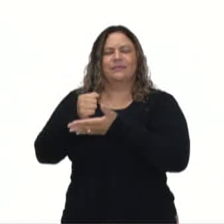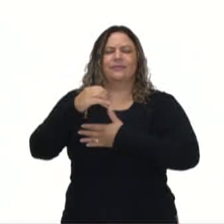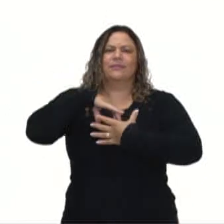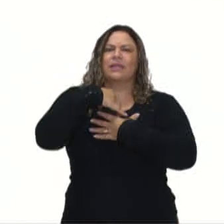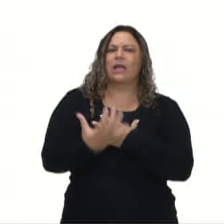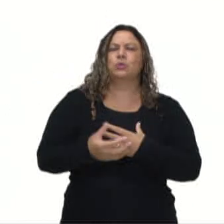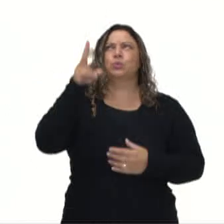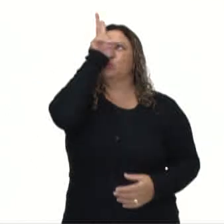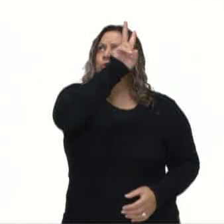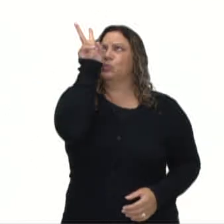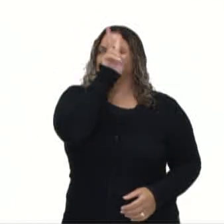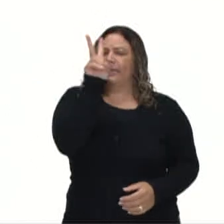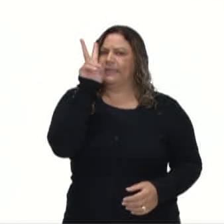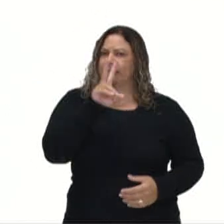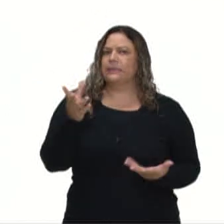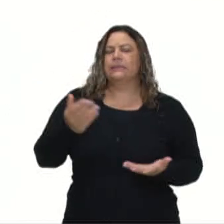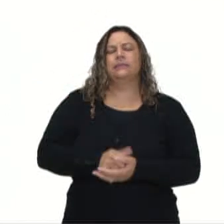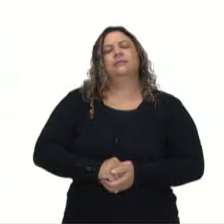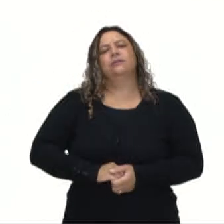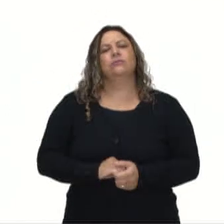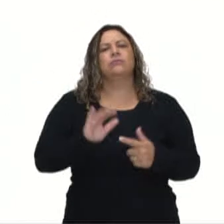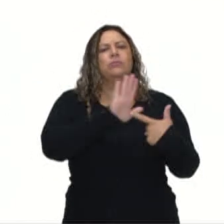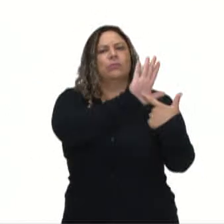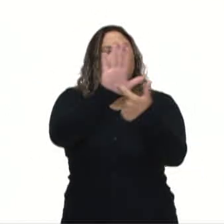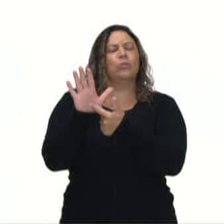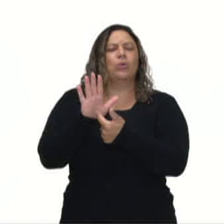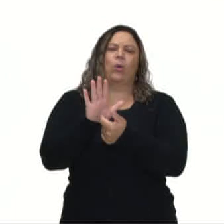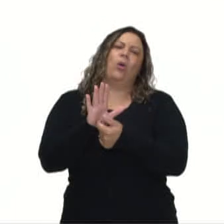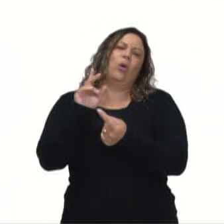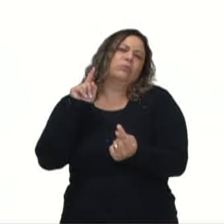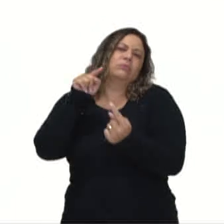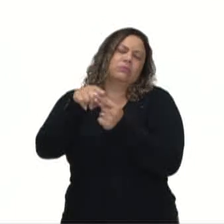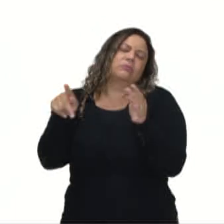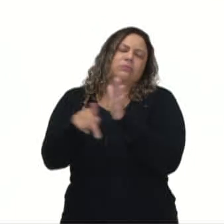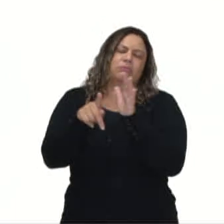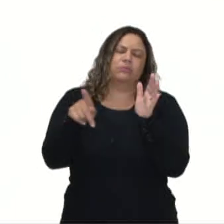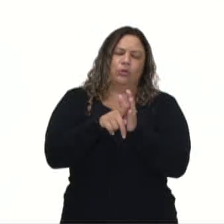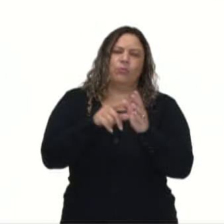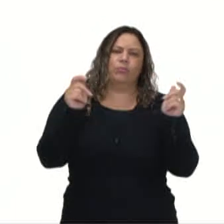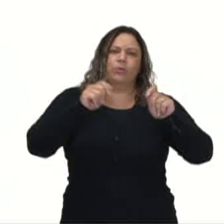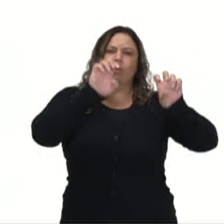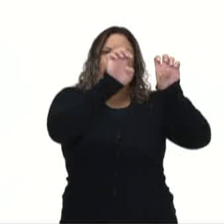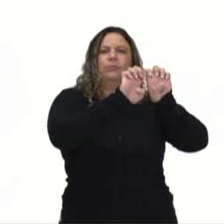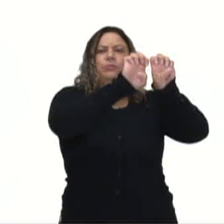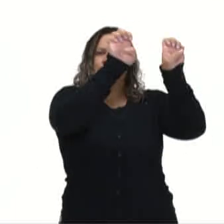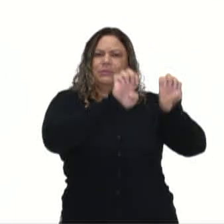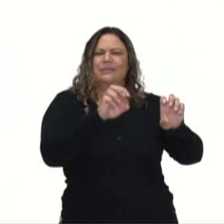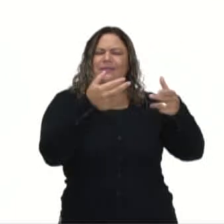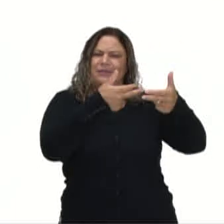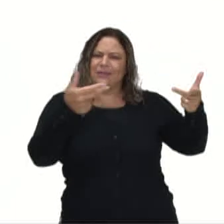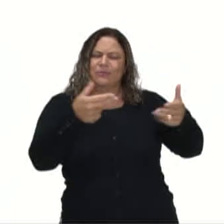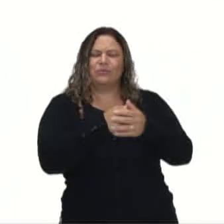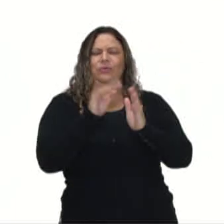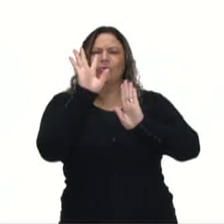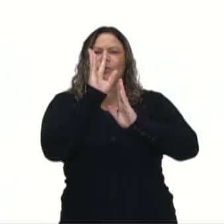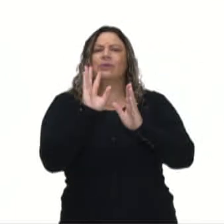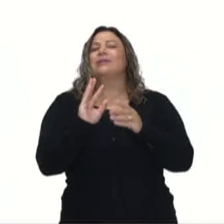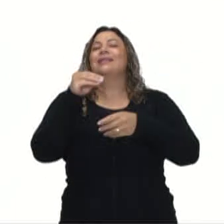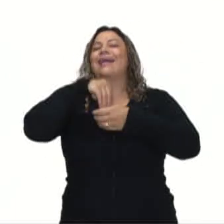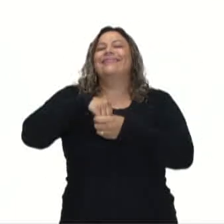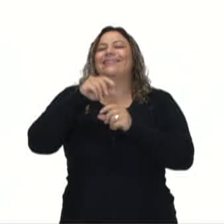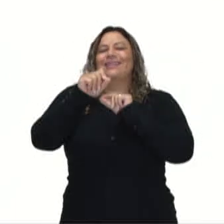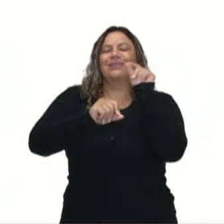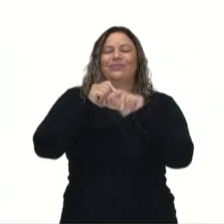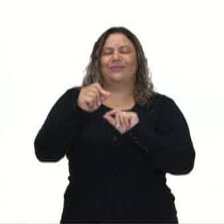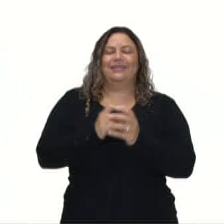uma história. Apresenta uma determinada estrutura e os seus elementos incluem o narrador, o enredo,